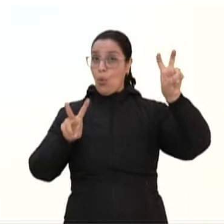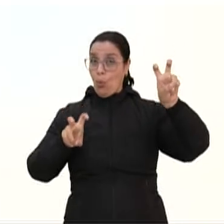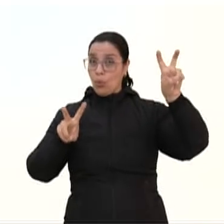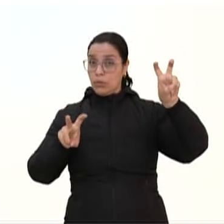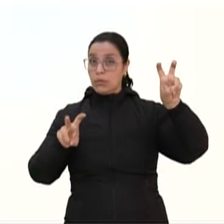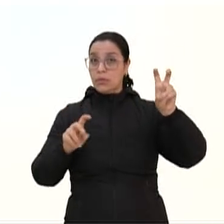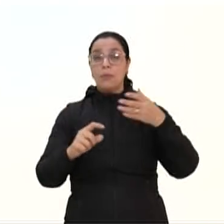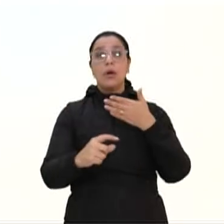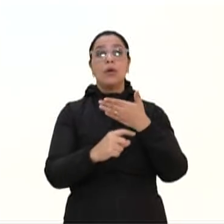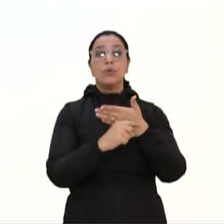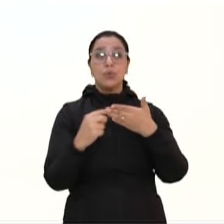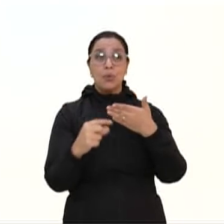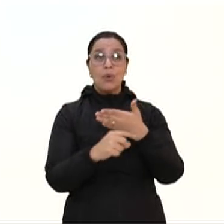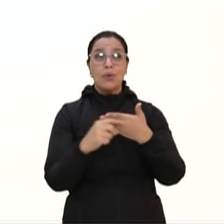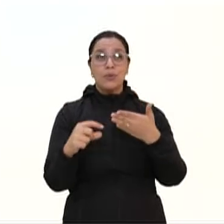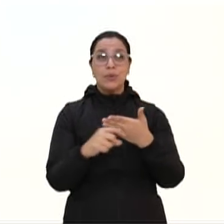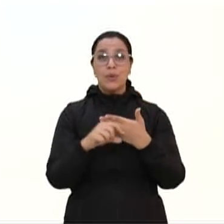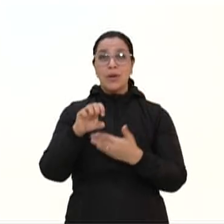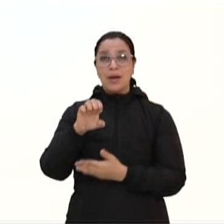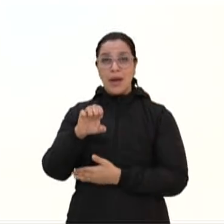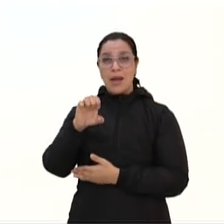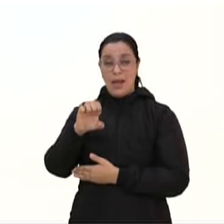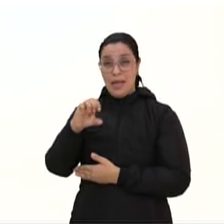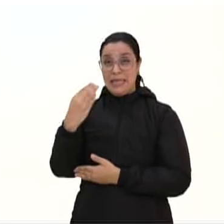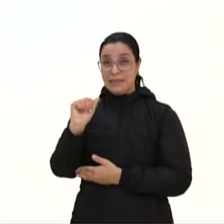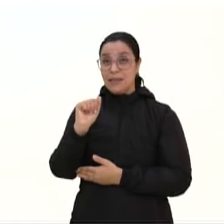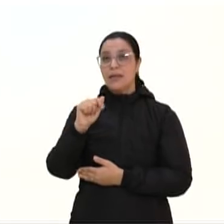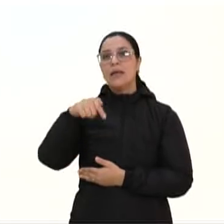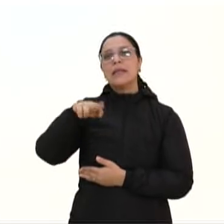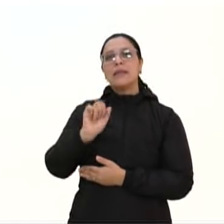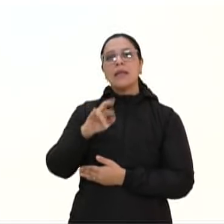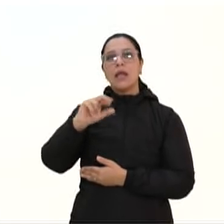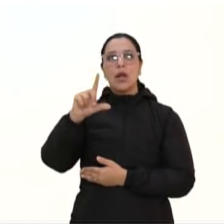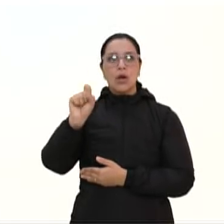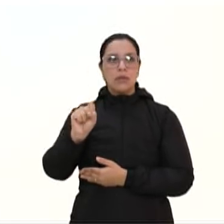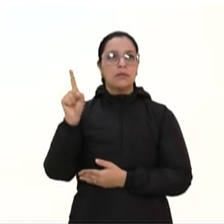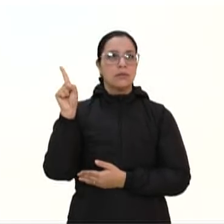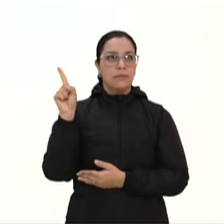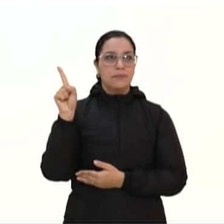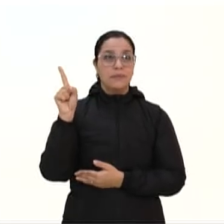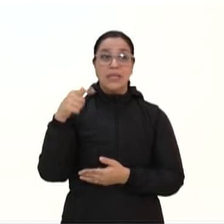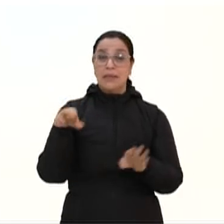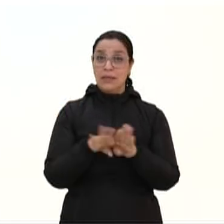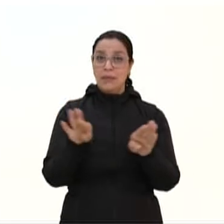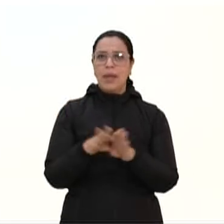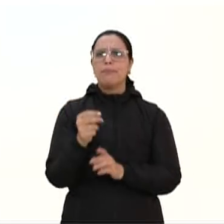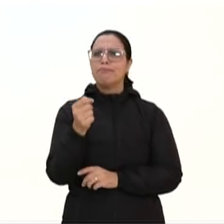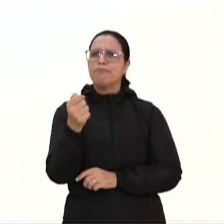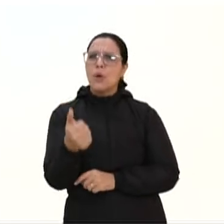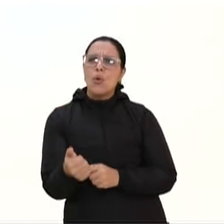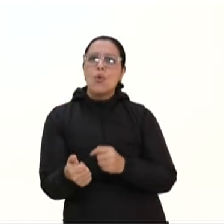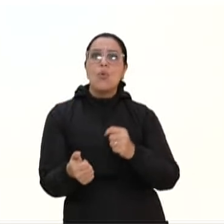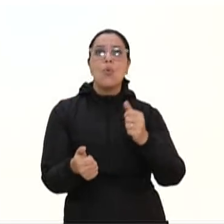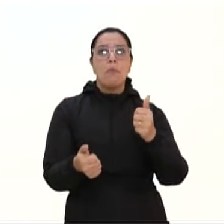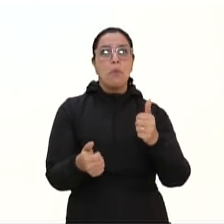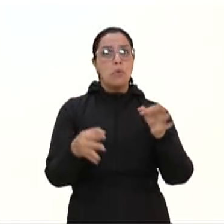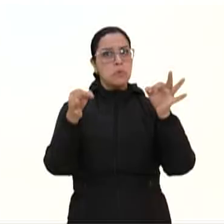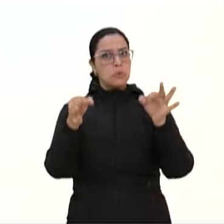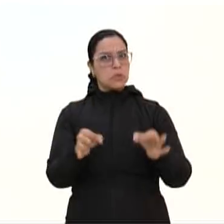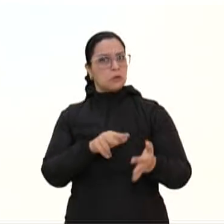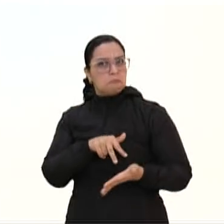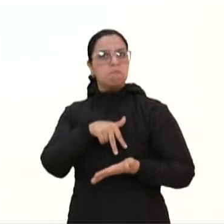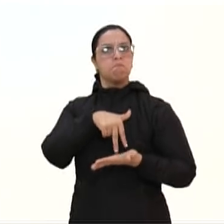lá e vou definir que a minha oração subordinada é consecutiva. Não é bem assim. Por isso que nós vimos